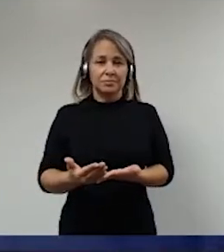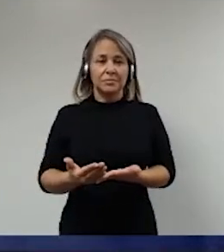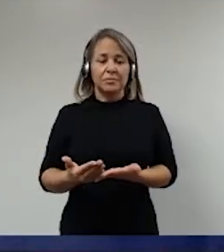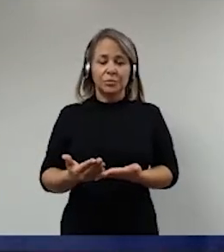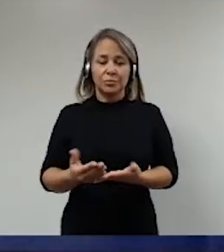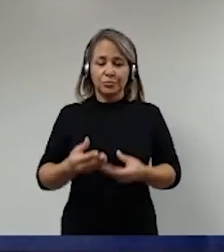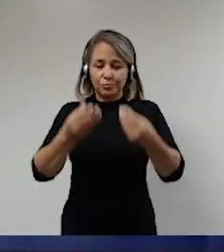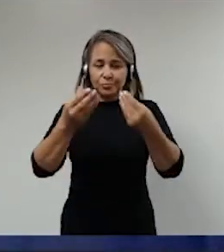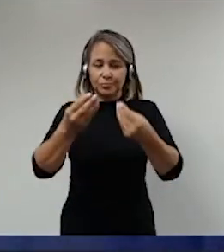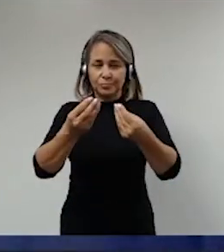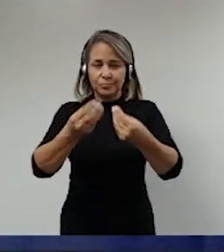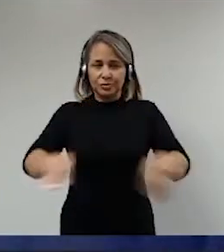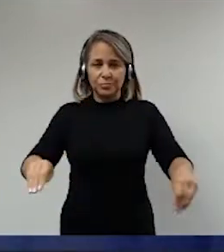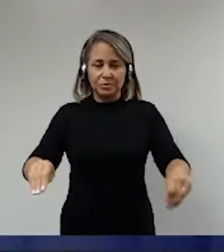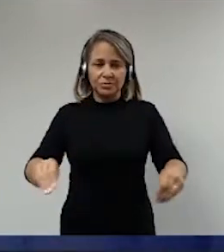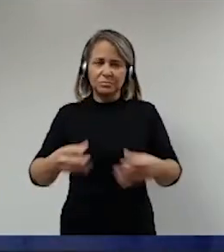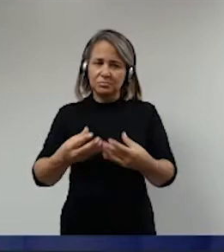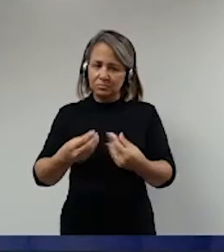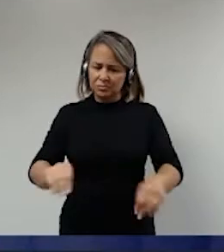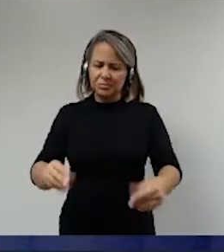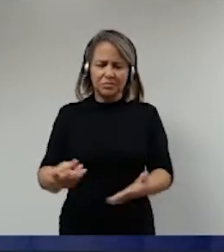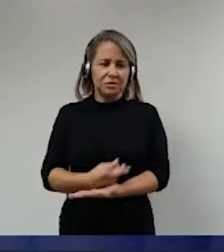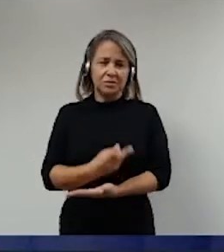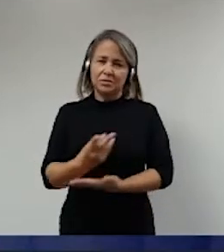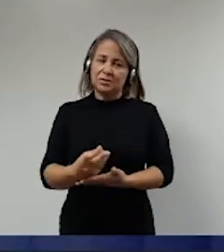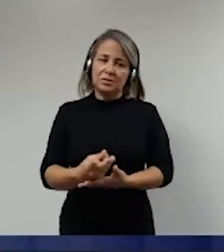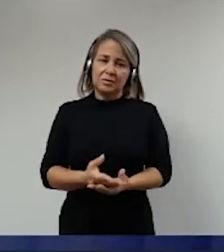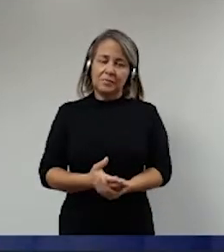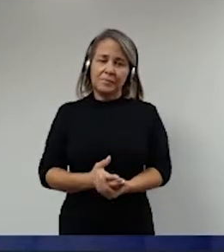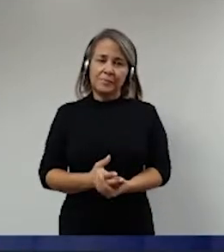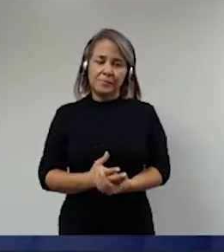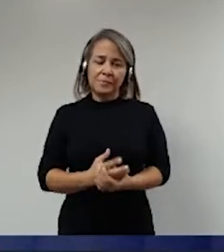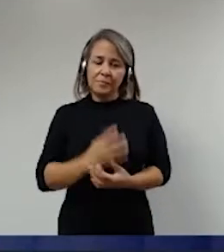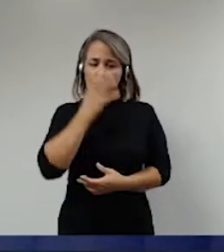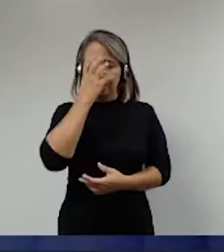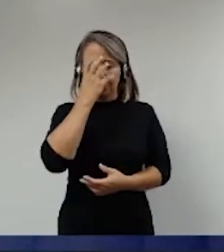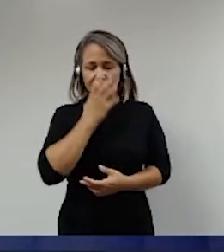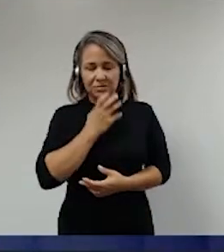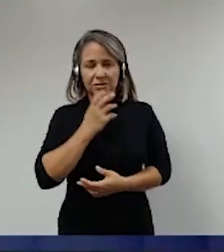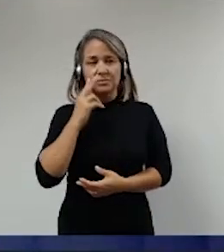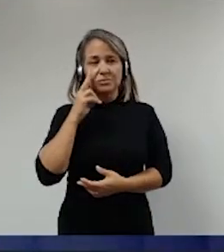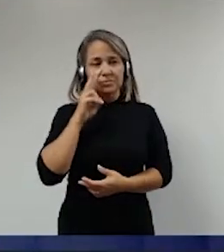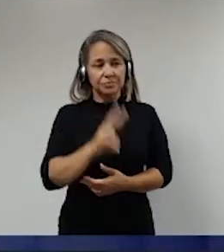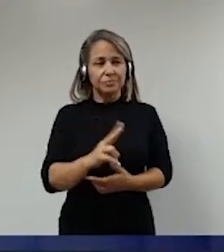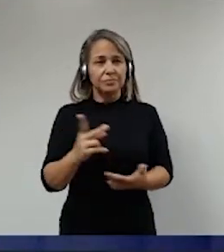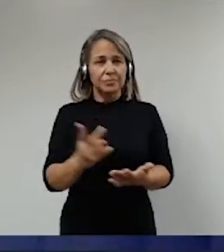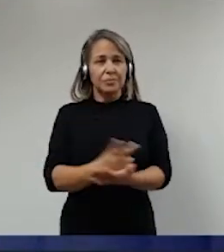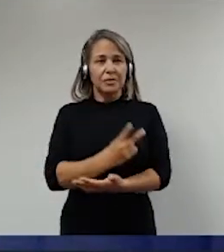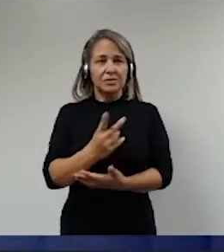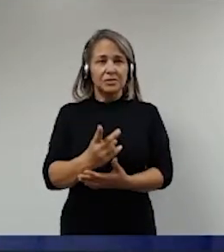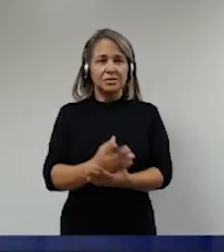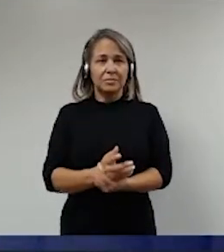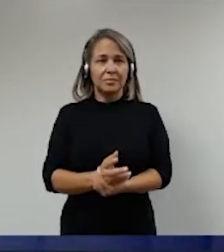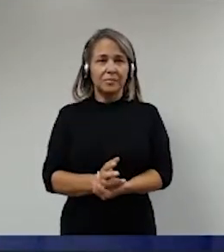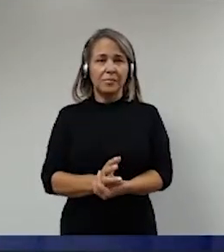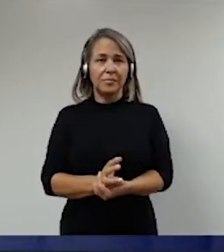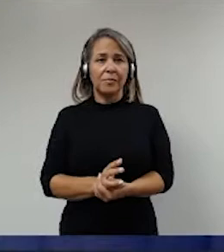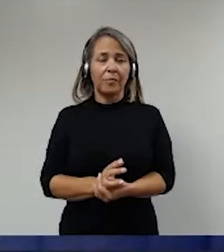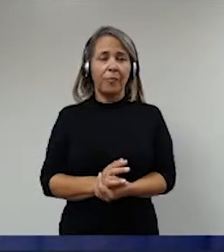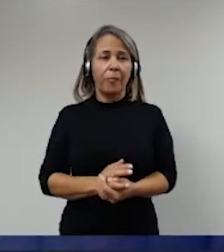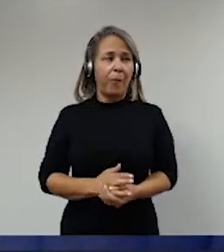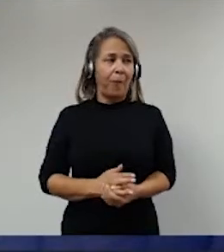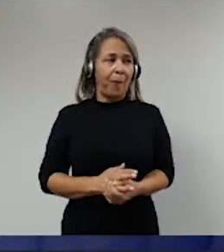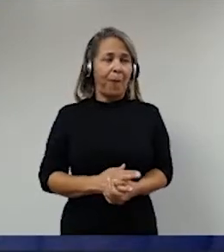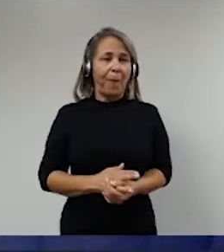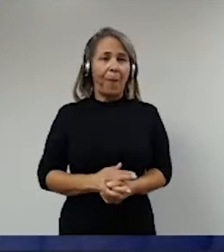desmonte, né? Desmonte assim muito sério que vem acontecendo nessa indústria criativa por